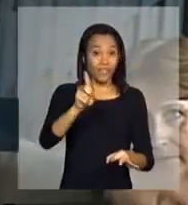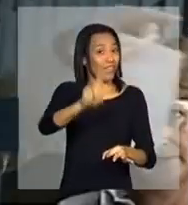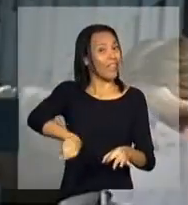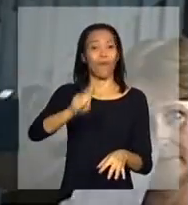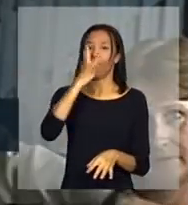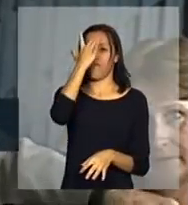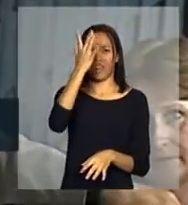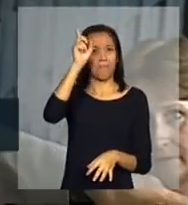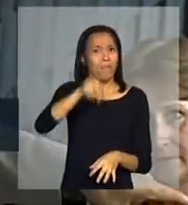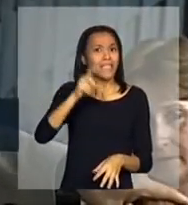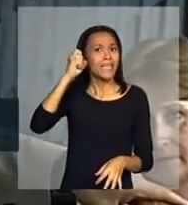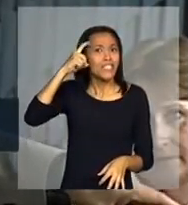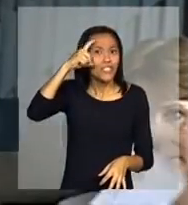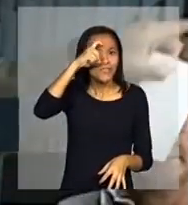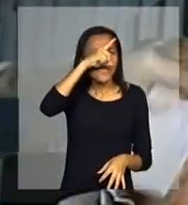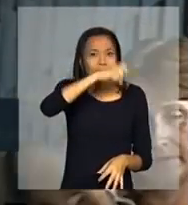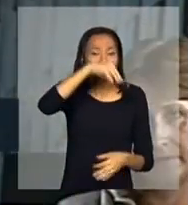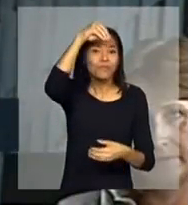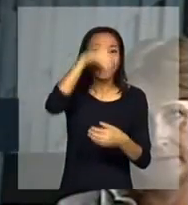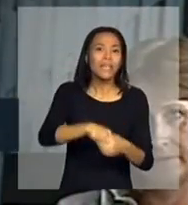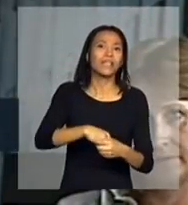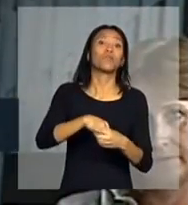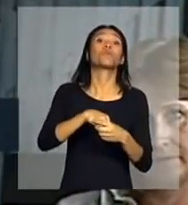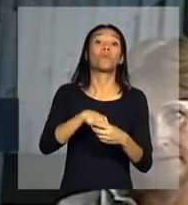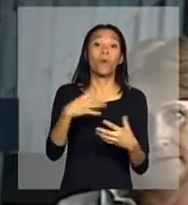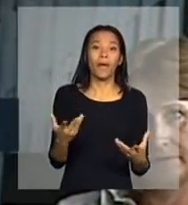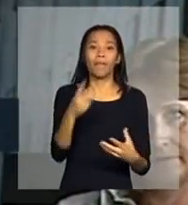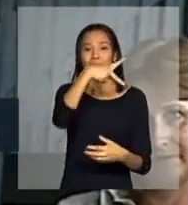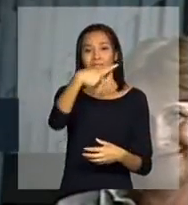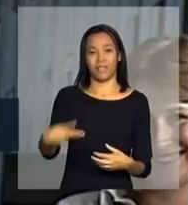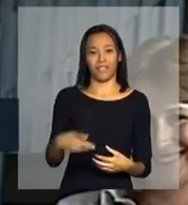é o mais difícil de ser exercido na República, que é o de presidente da FUNAI.